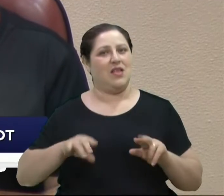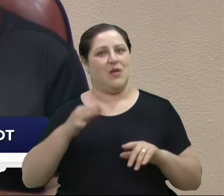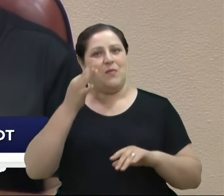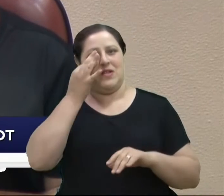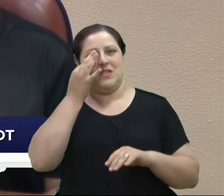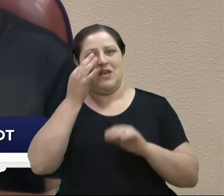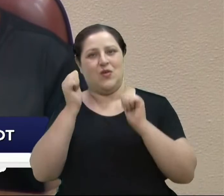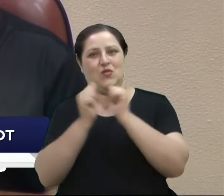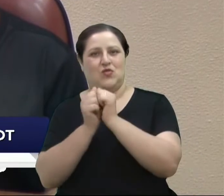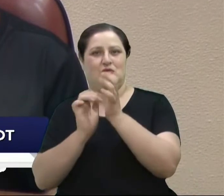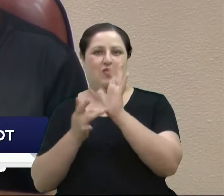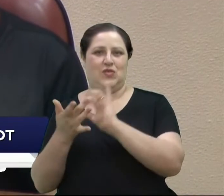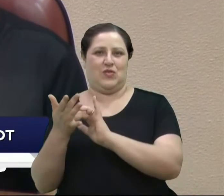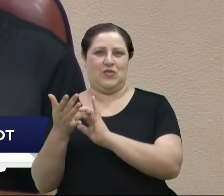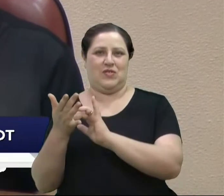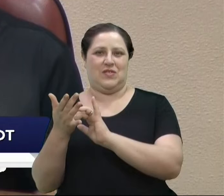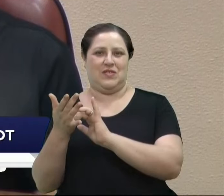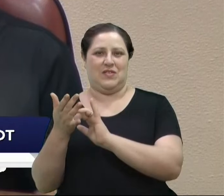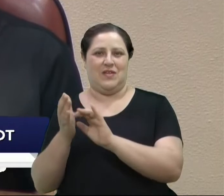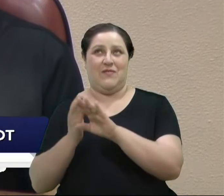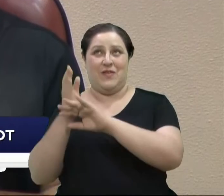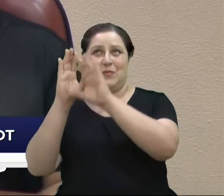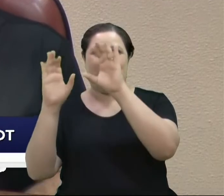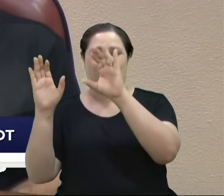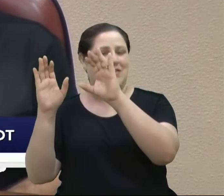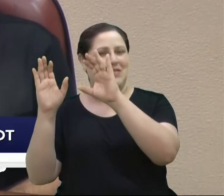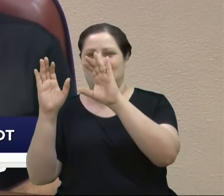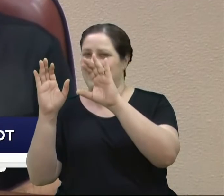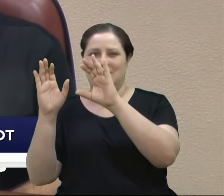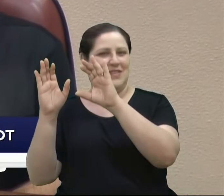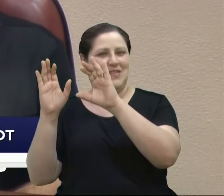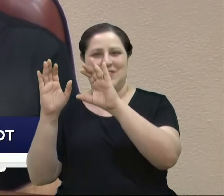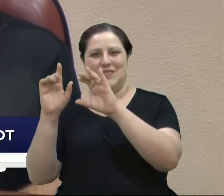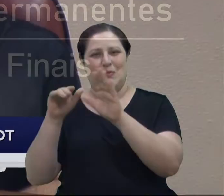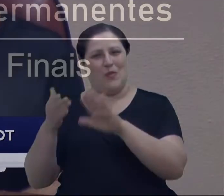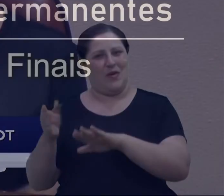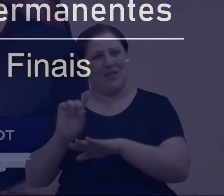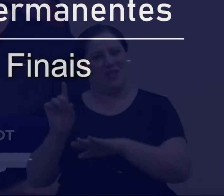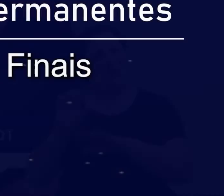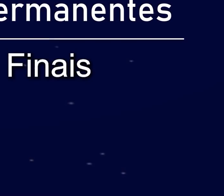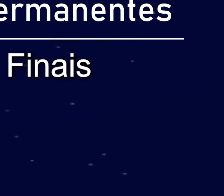Menino Jesus, né? Que as pessoas possam viver muitos anos em paz. Obrigado a todos.